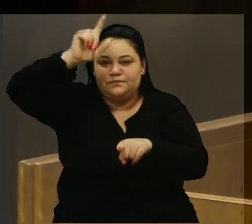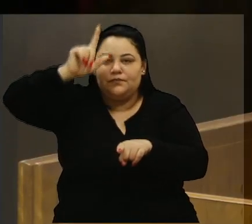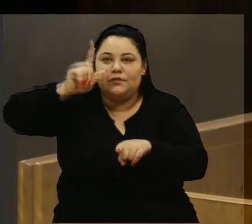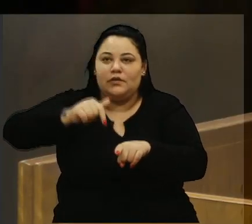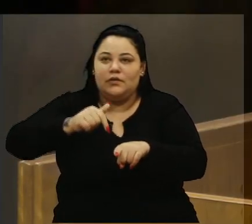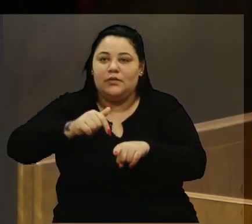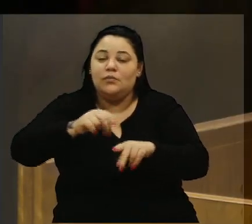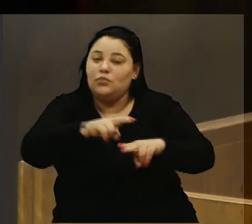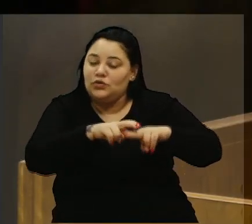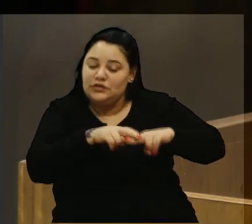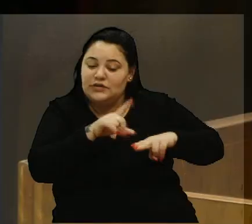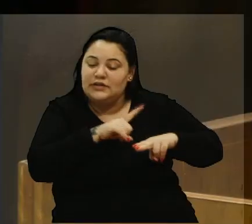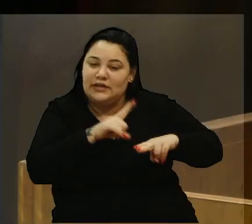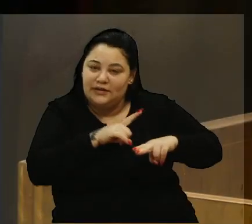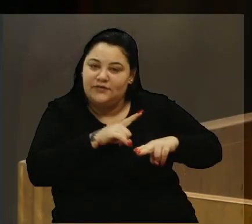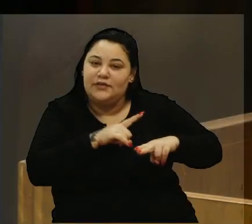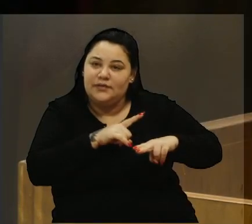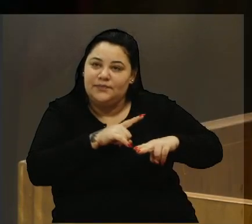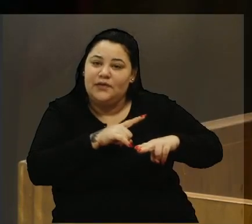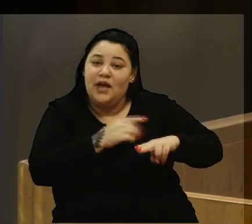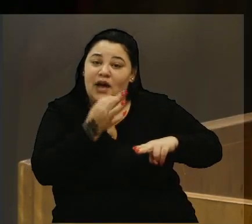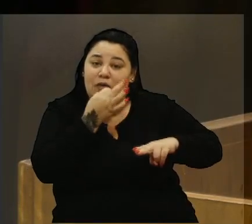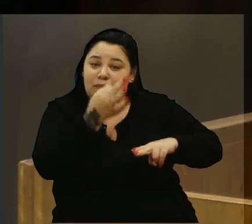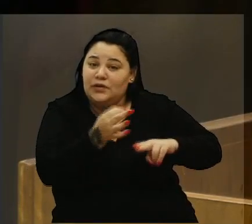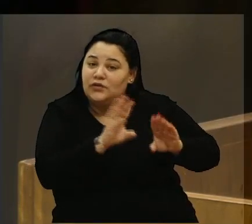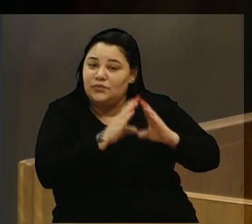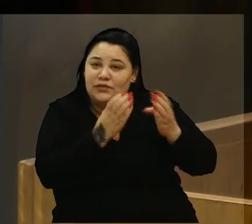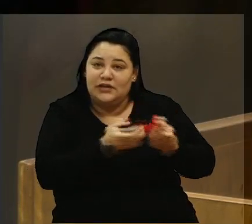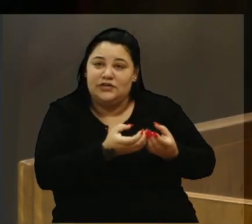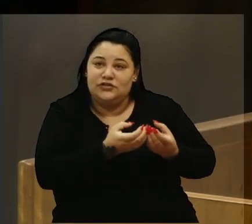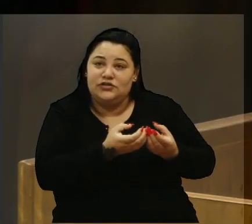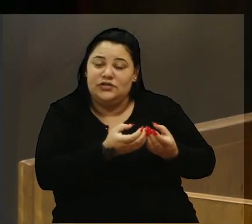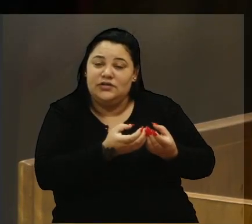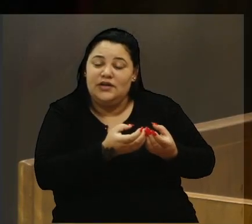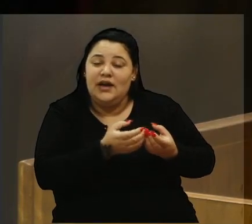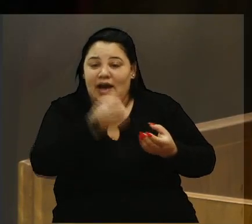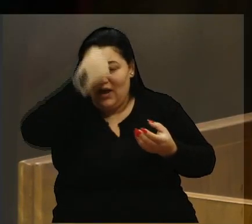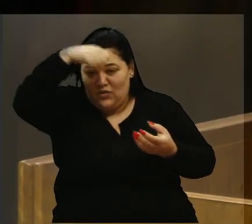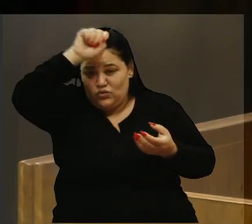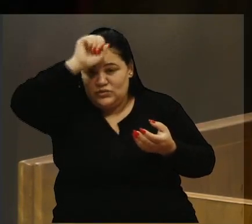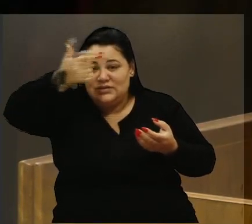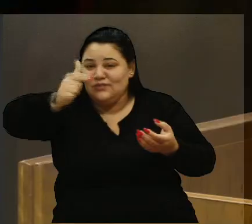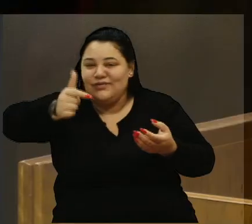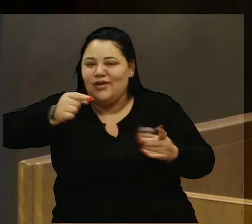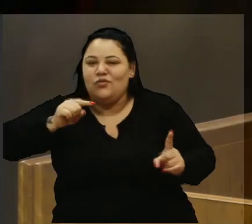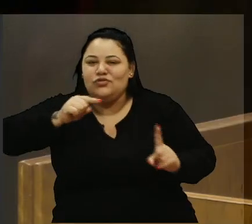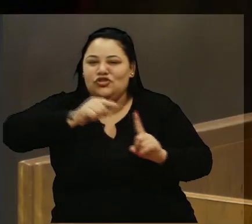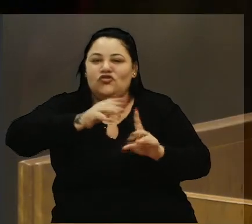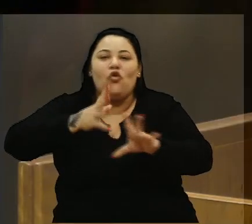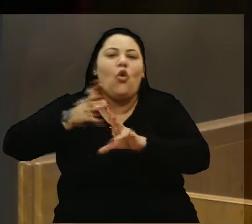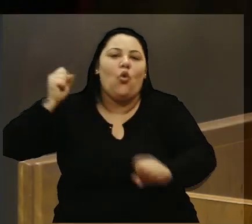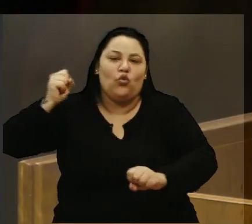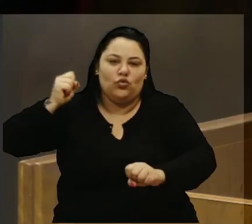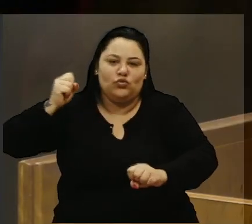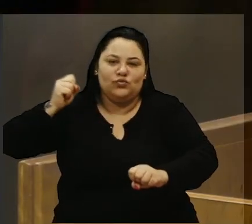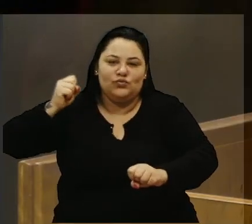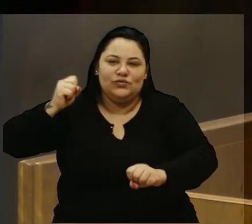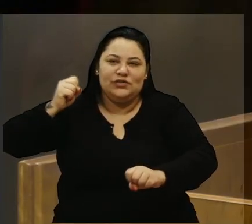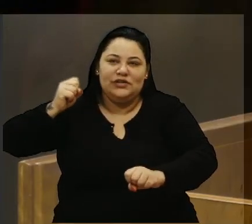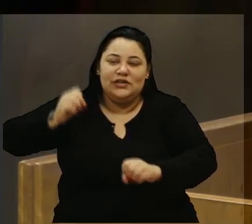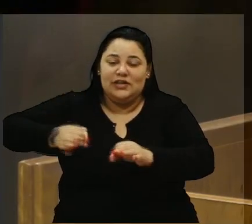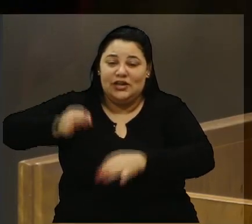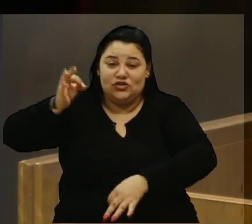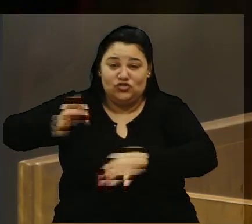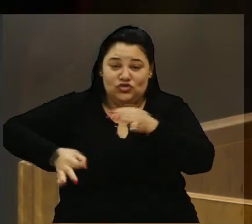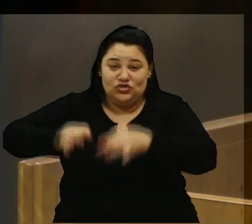que houve o parecer, comunitária, ela não tem por objetivo lucro, e a sentença do Tribunal de Justiça do Estado